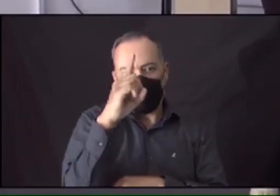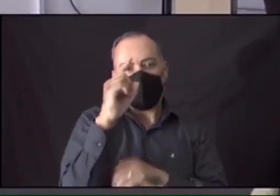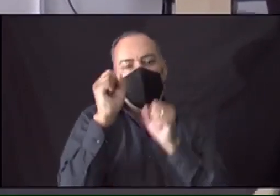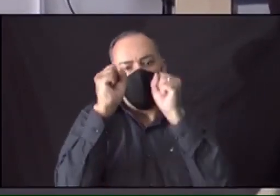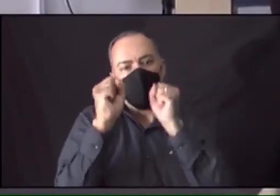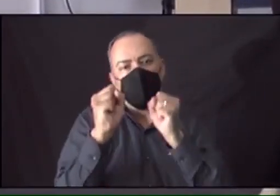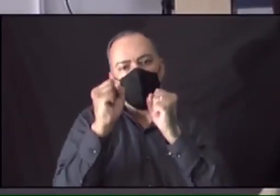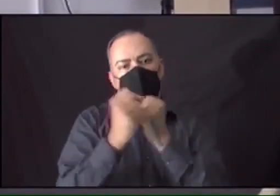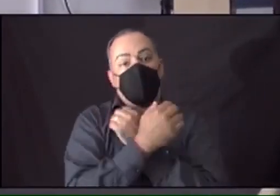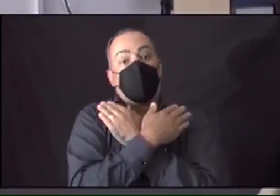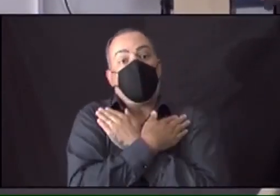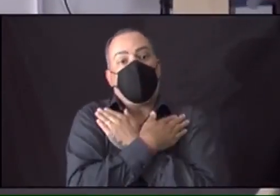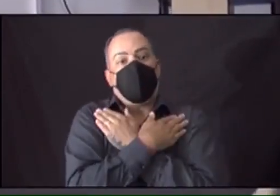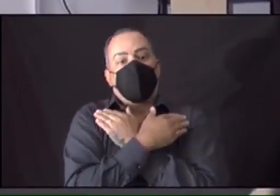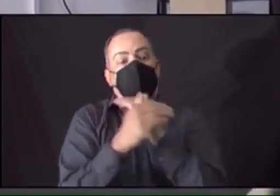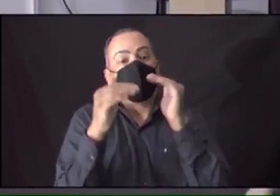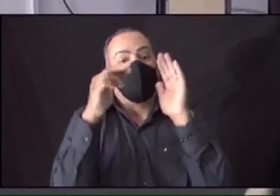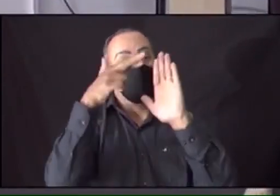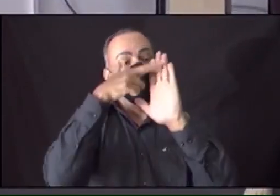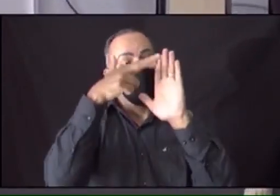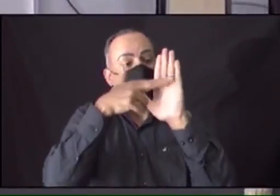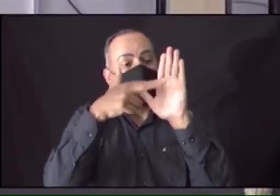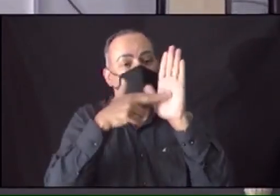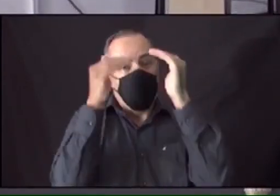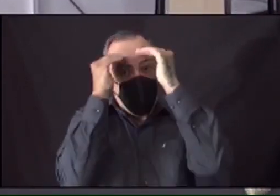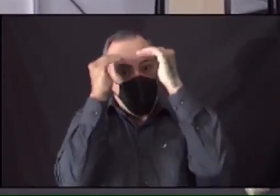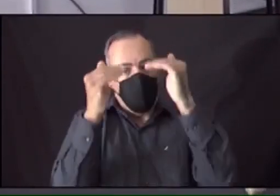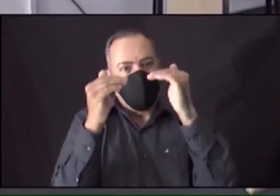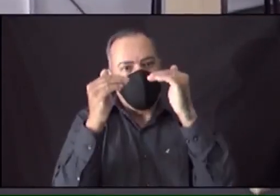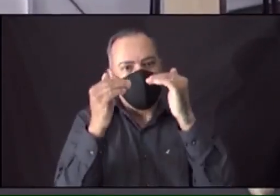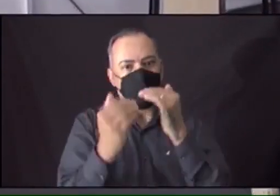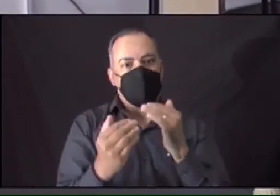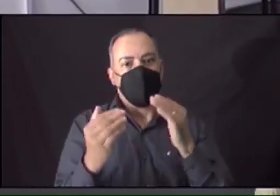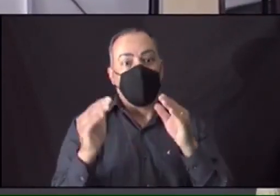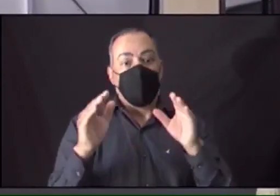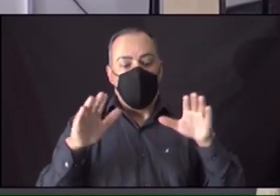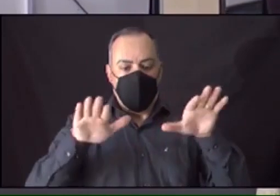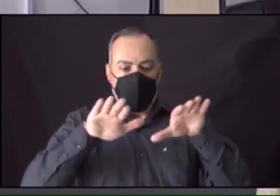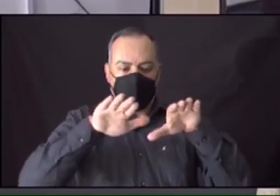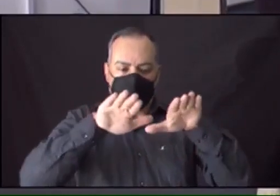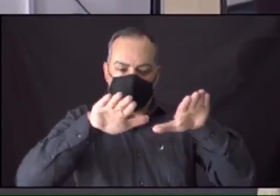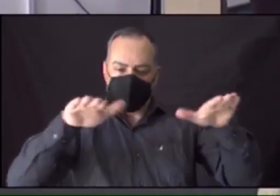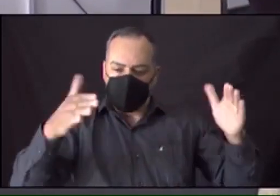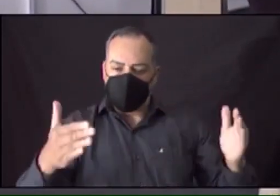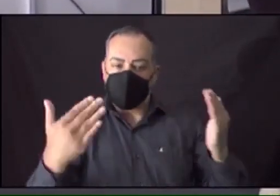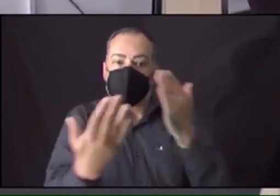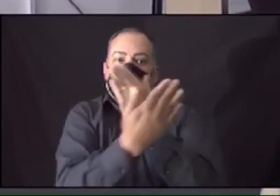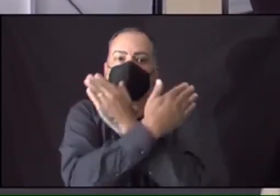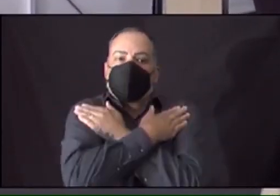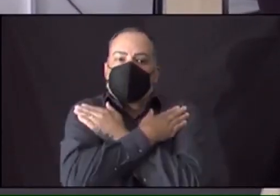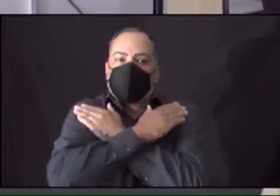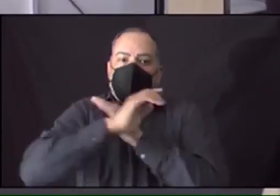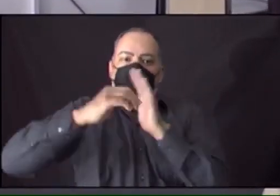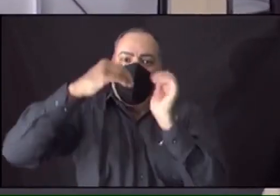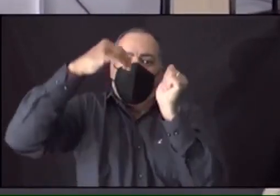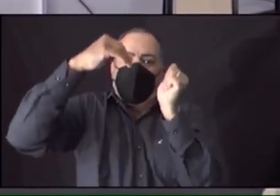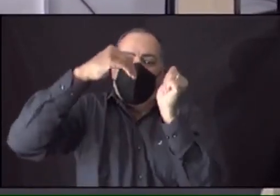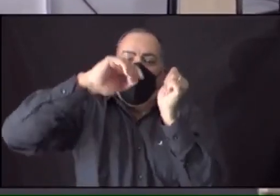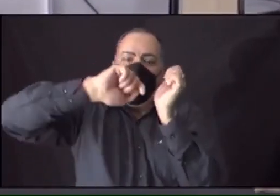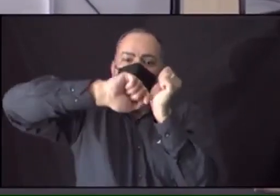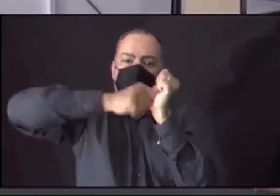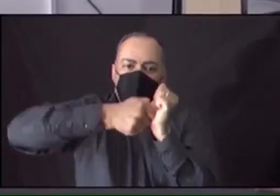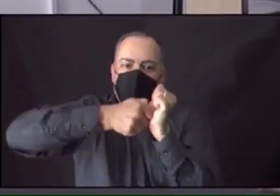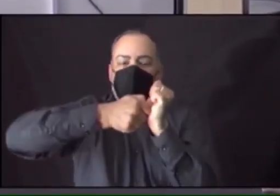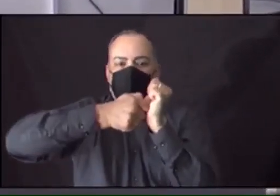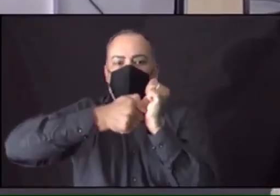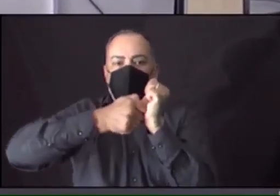velada, desde que atenda a critérios, que é com a urna lacrada, vai ficar apenas o visor lá no caixão, vai respeitar um período